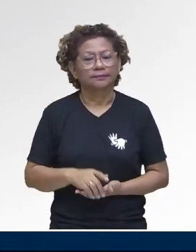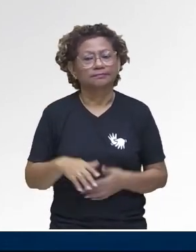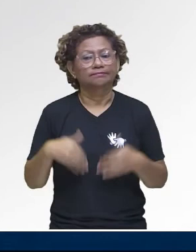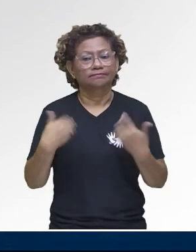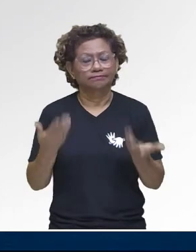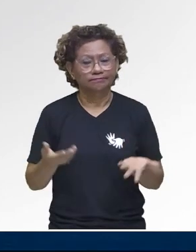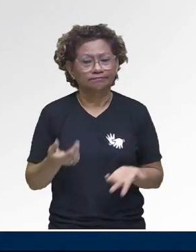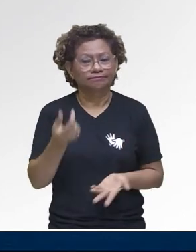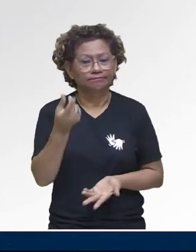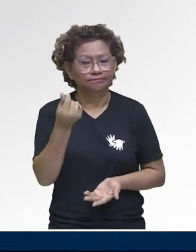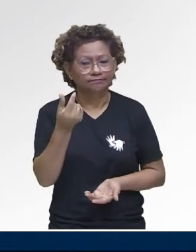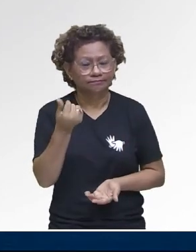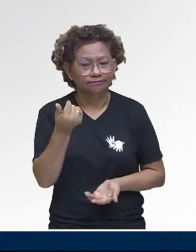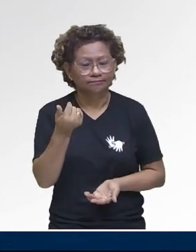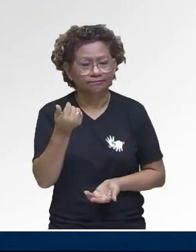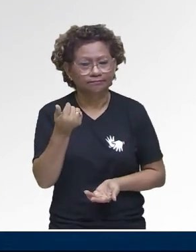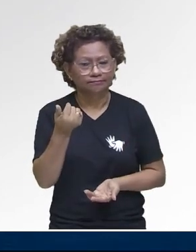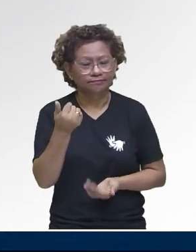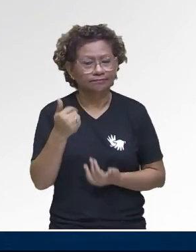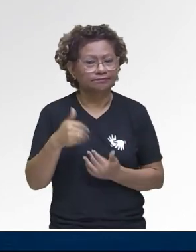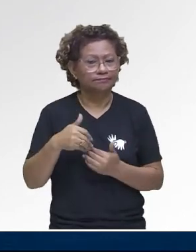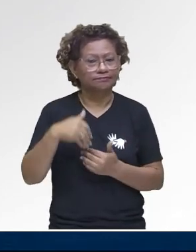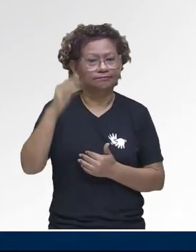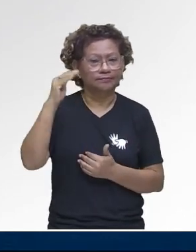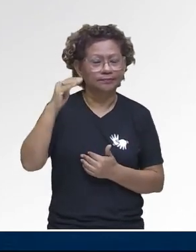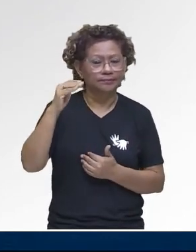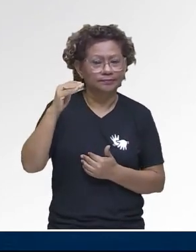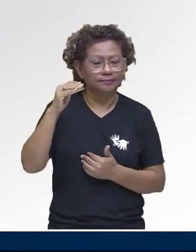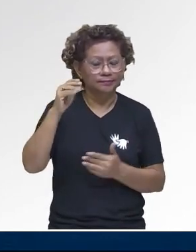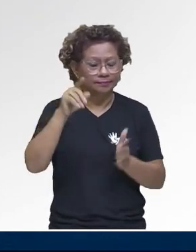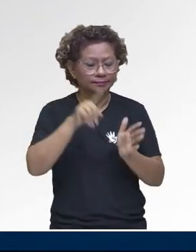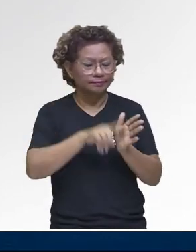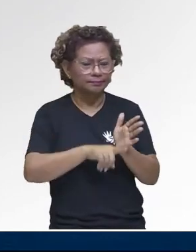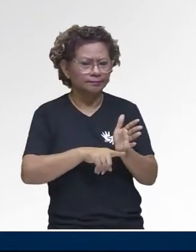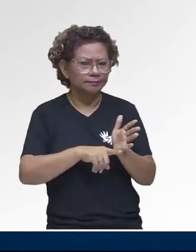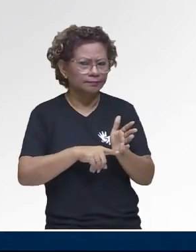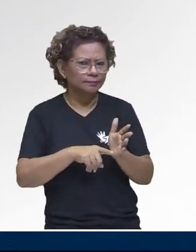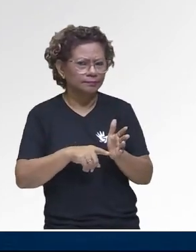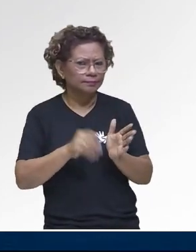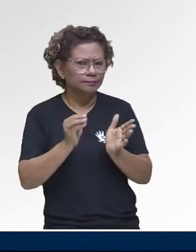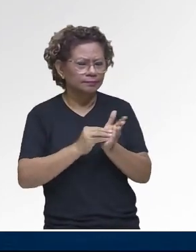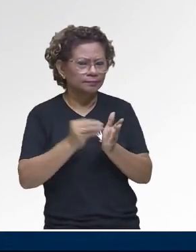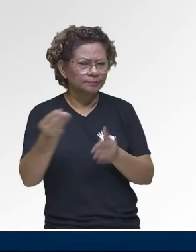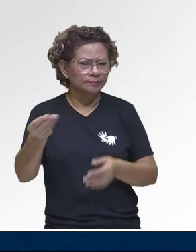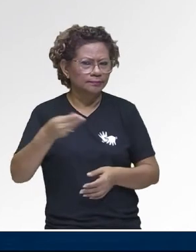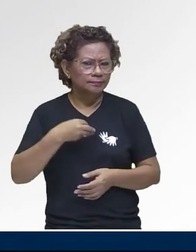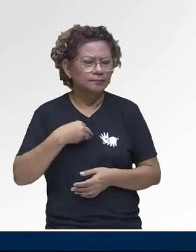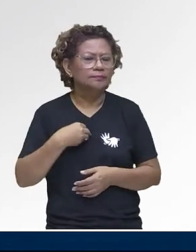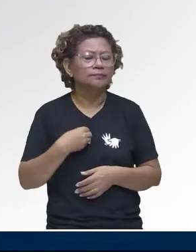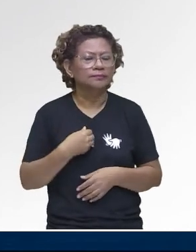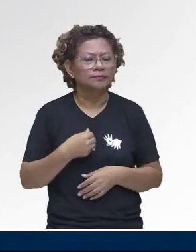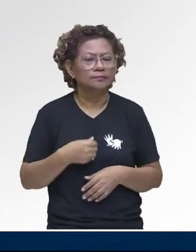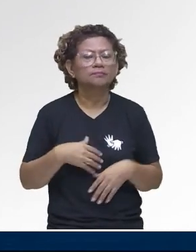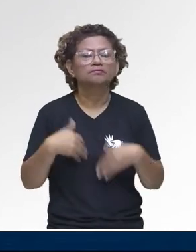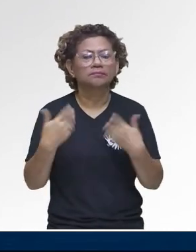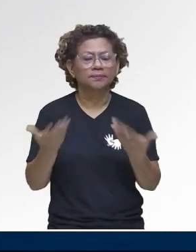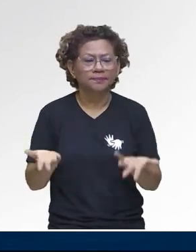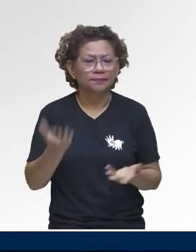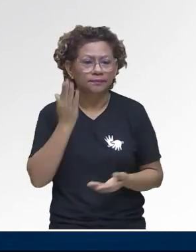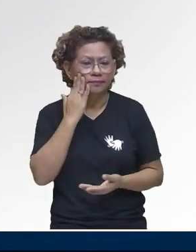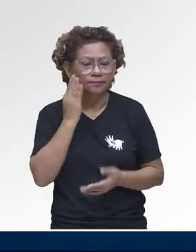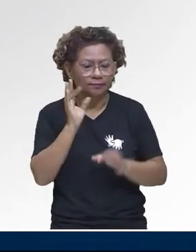né? Quantos reais ele recebeu de troco, né? Então, poderia colocar simplesmente assim para vocês, olha